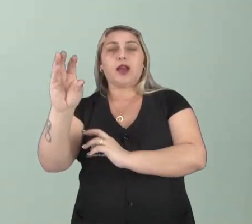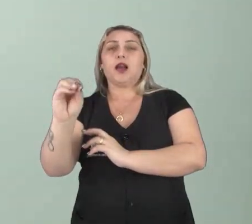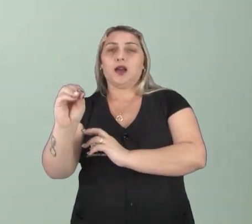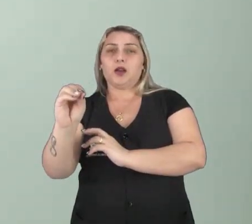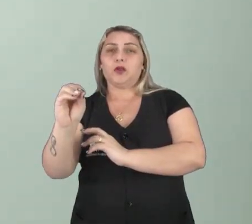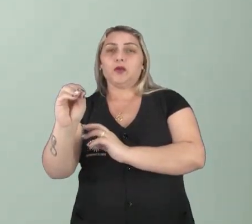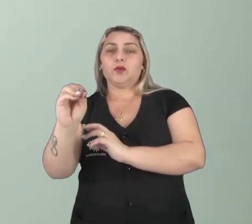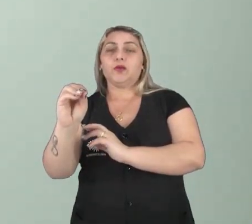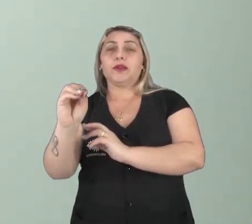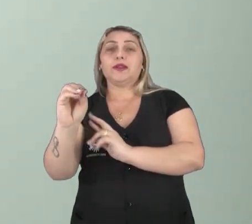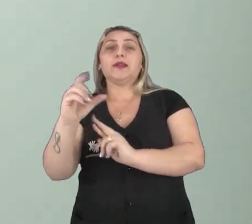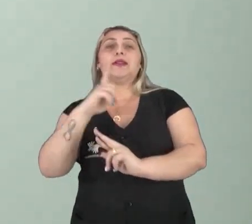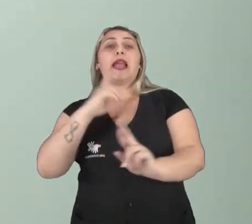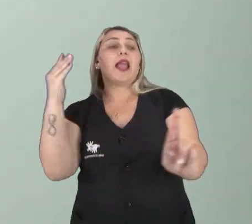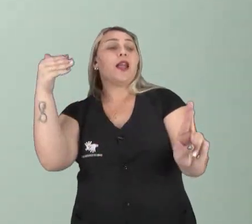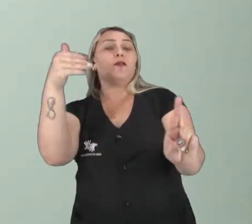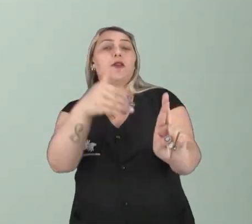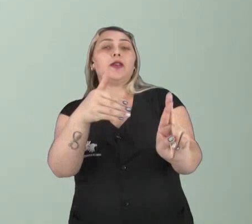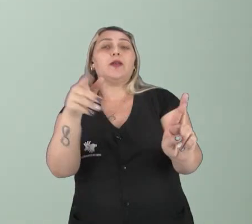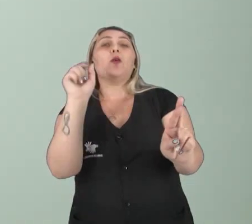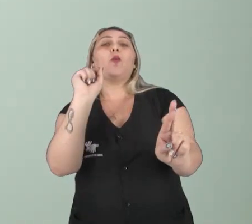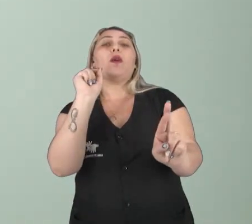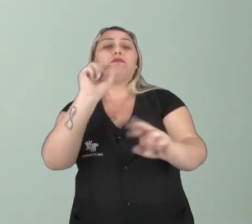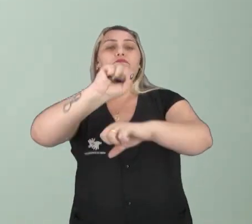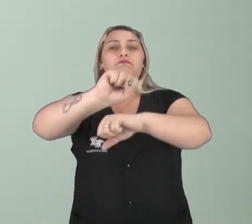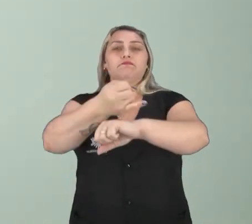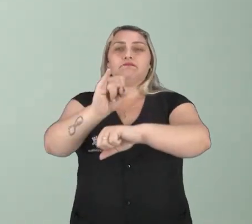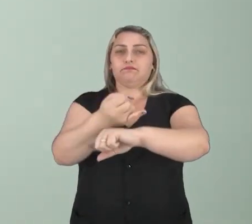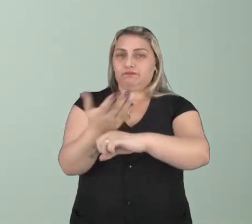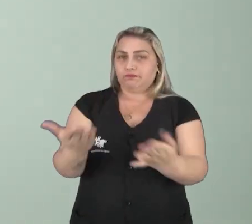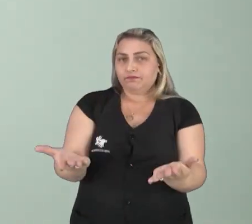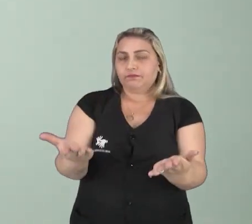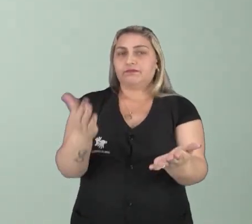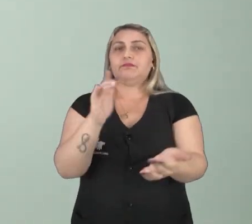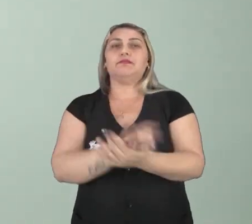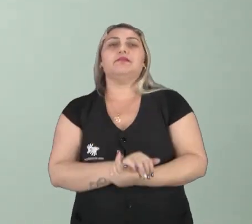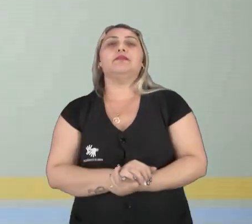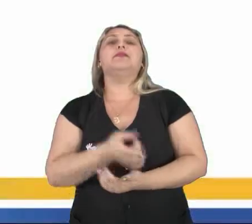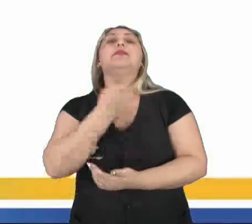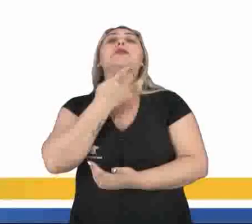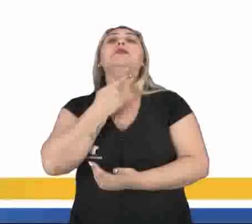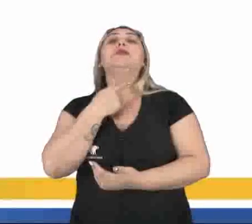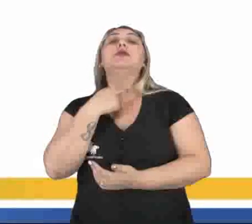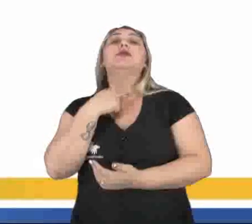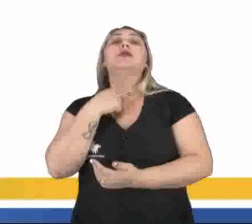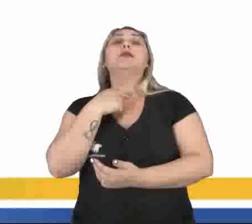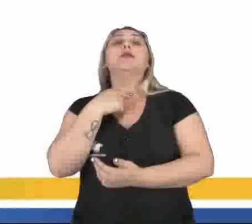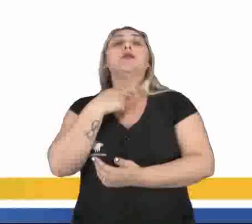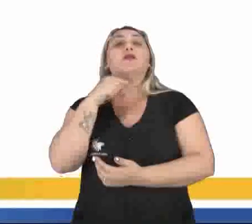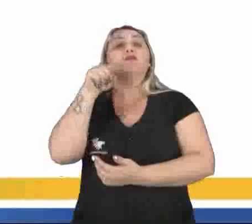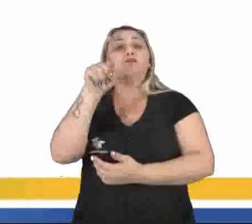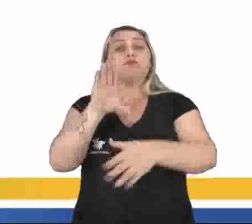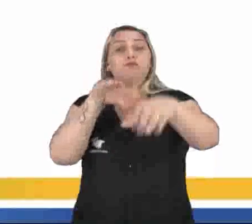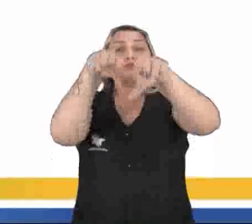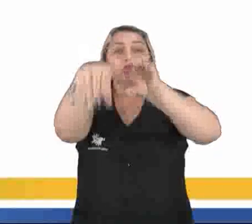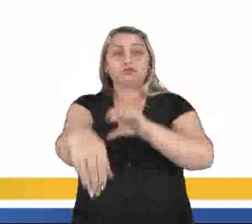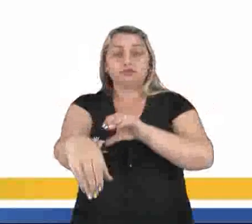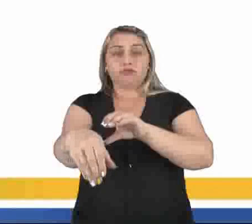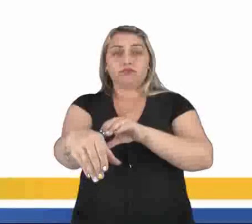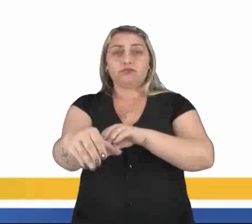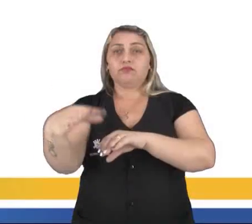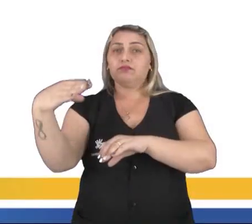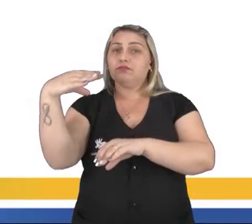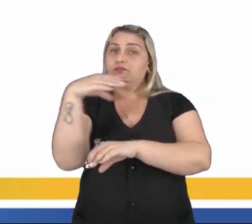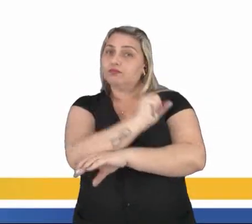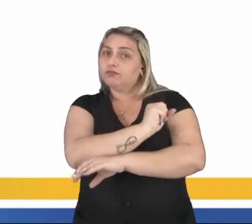àquele sujeito, que está sendo dito sobre aquele sujeito. Meu desejo é que te formes logo. Então, todo esse restante, é